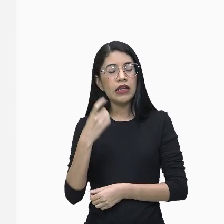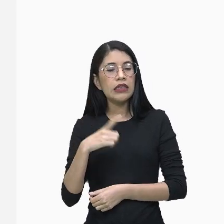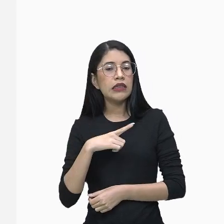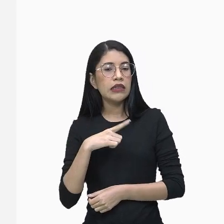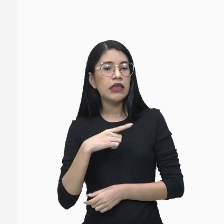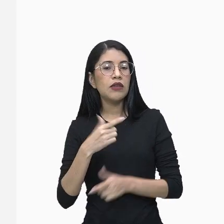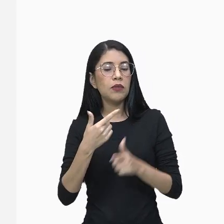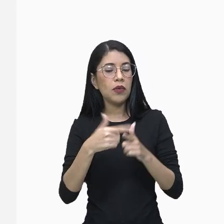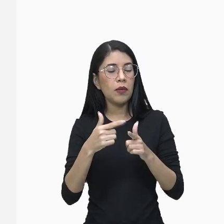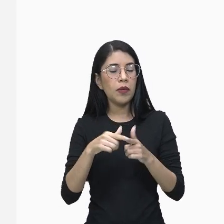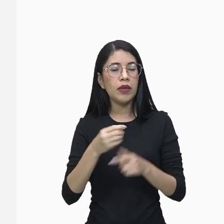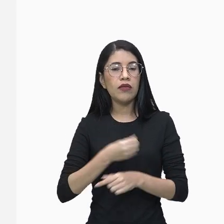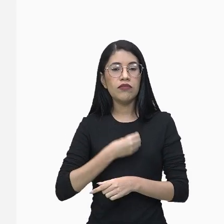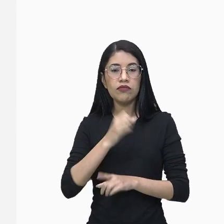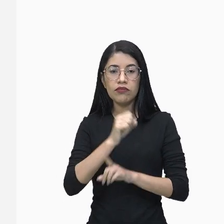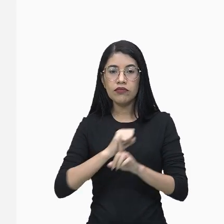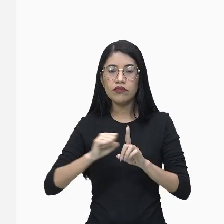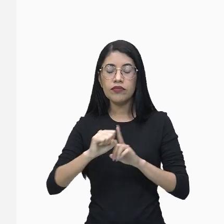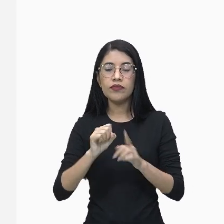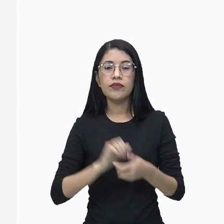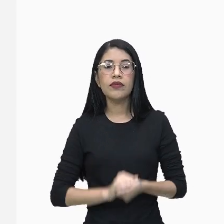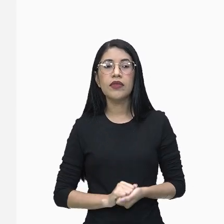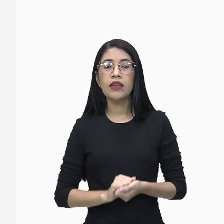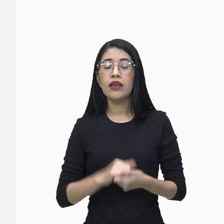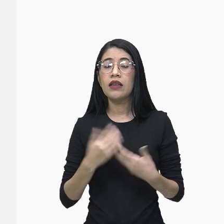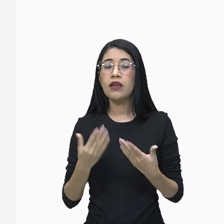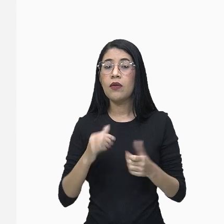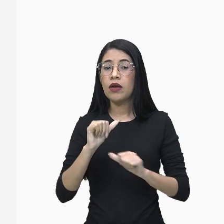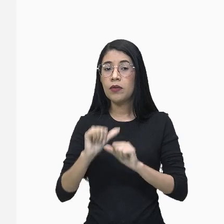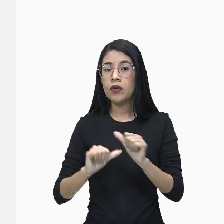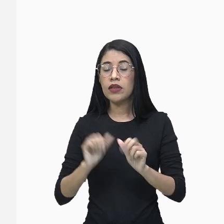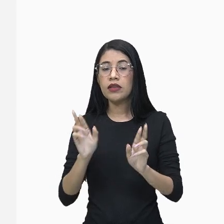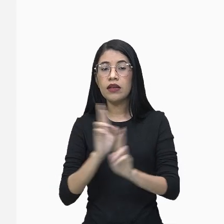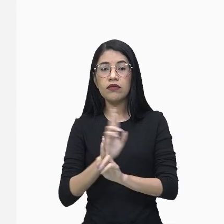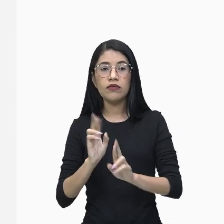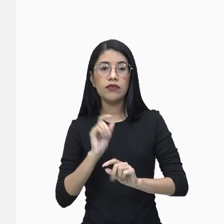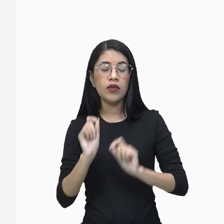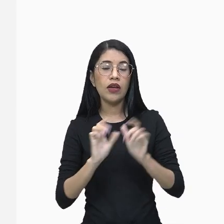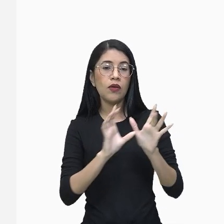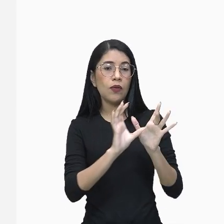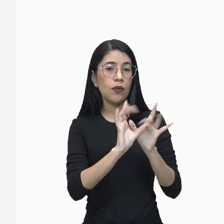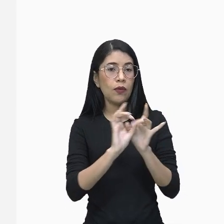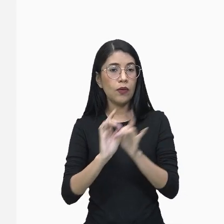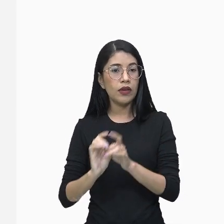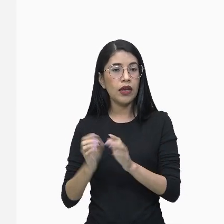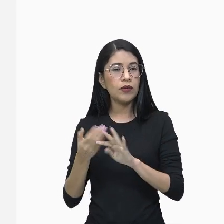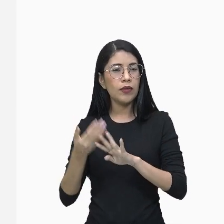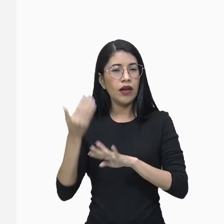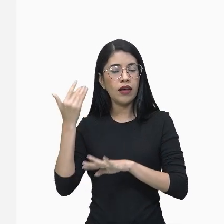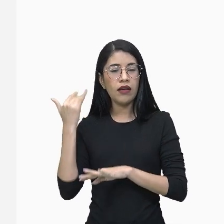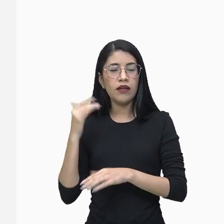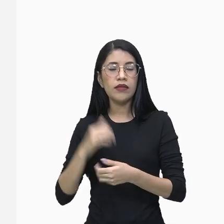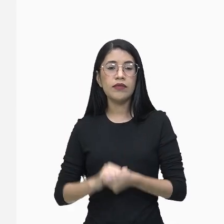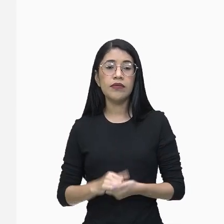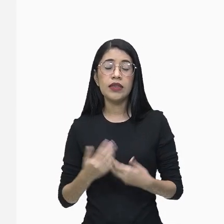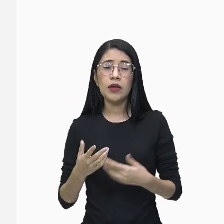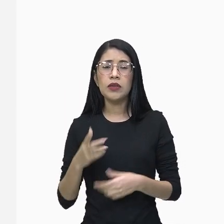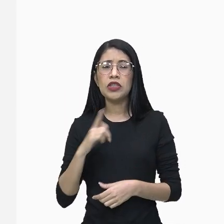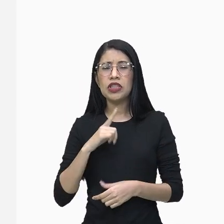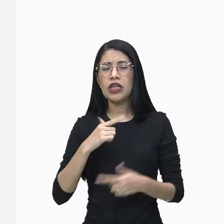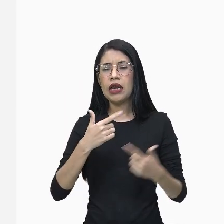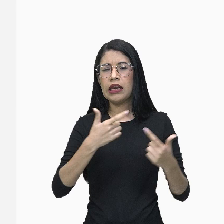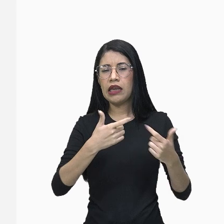da vida social. Essa mudança estava relacionada com o contexto histórico da época. Lembra? Período entre